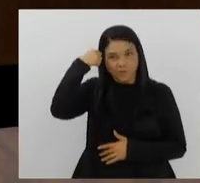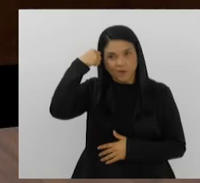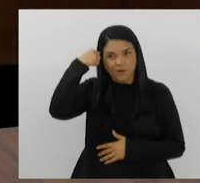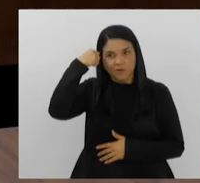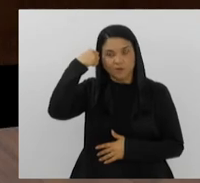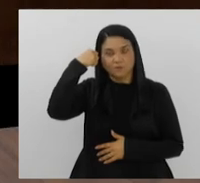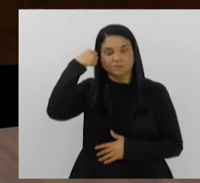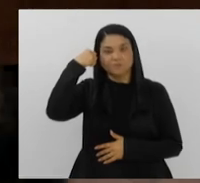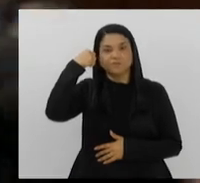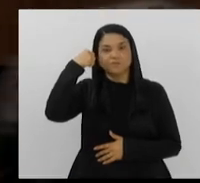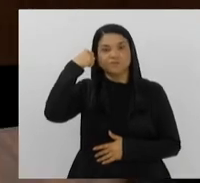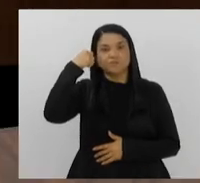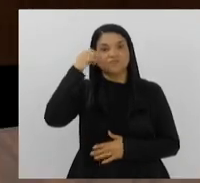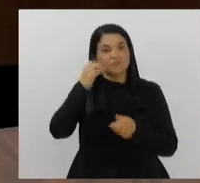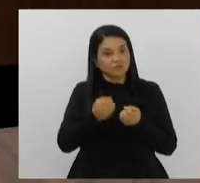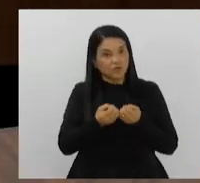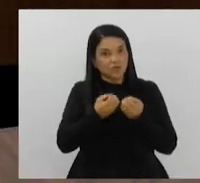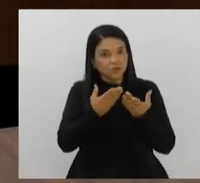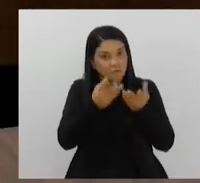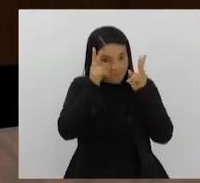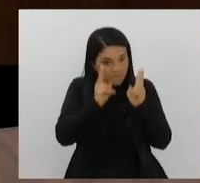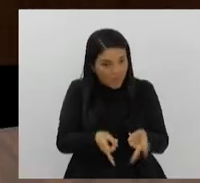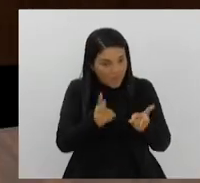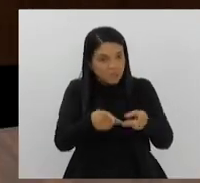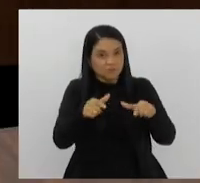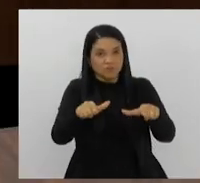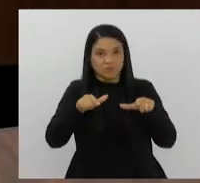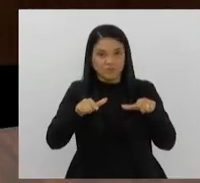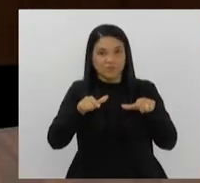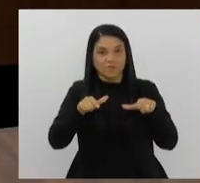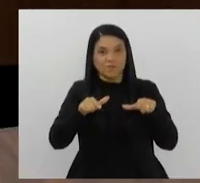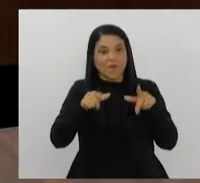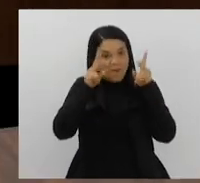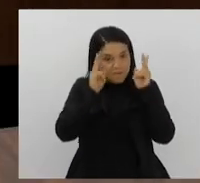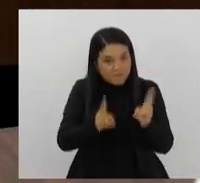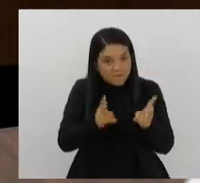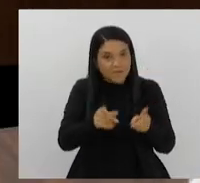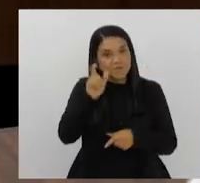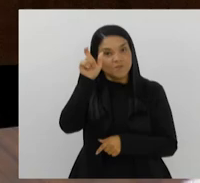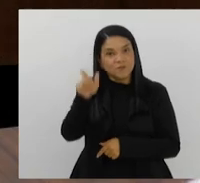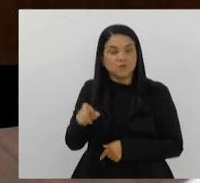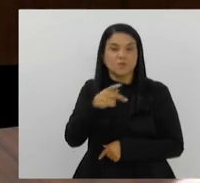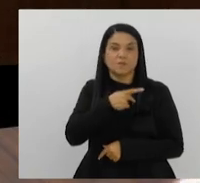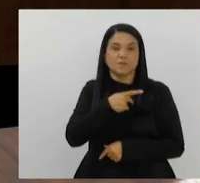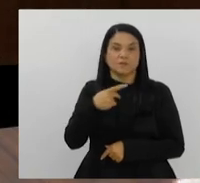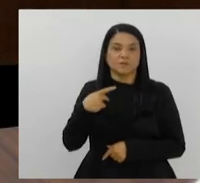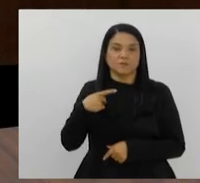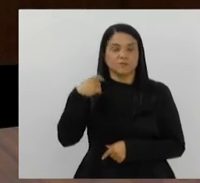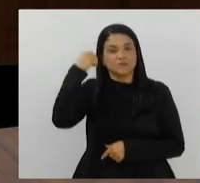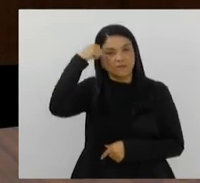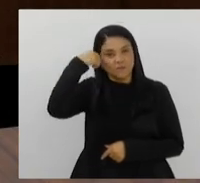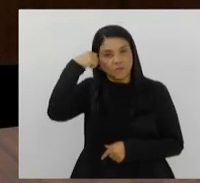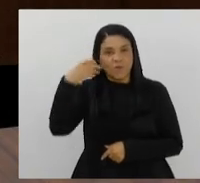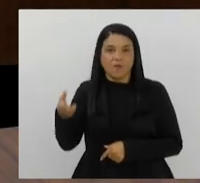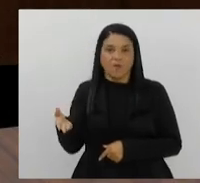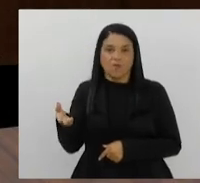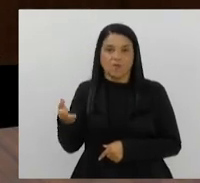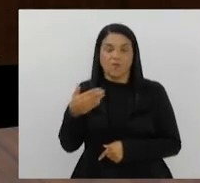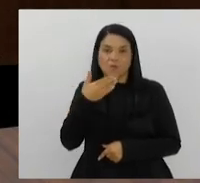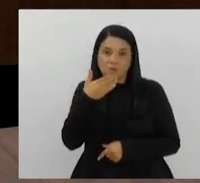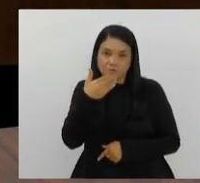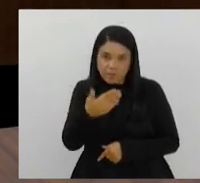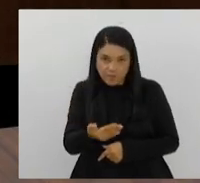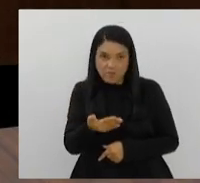projeto de resolução, concede o mesmo diploma ao mesmo pastor Samuel Câmara. Então, solicito a